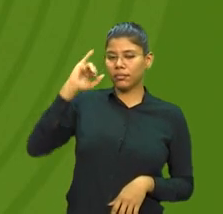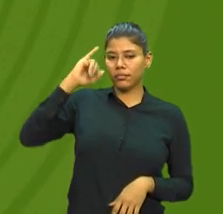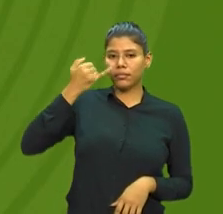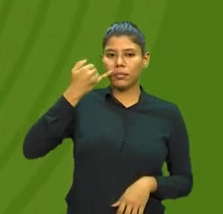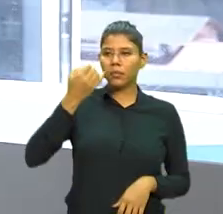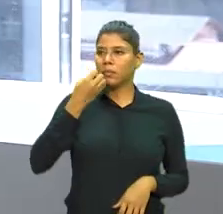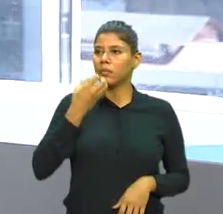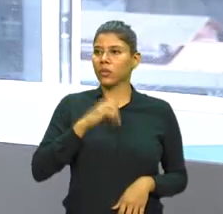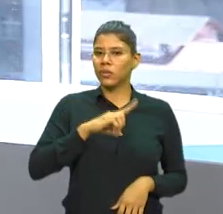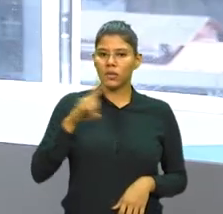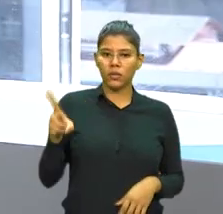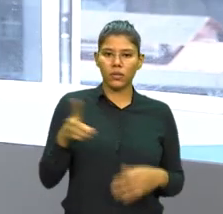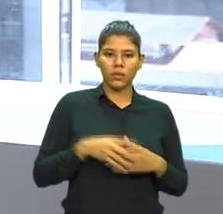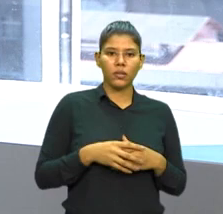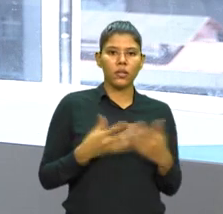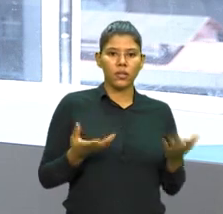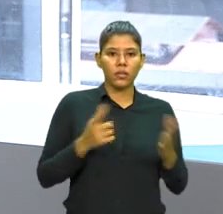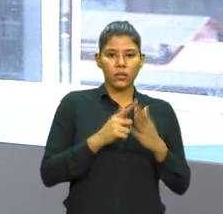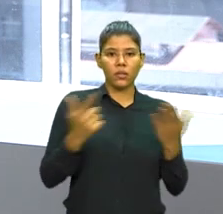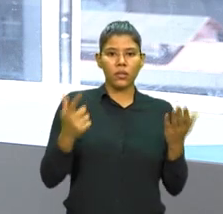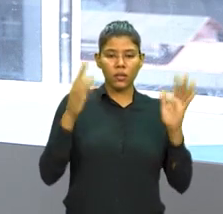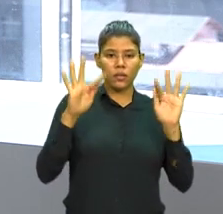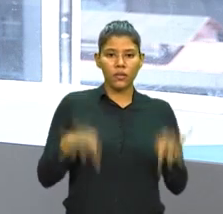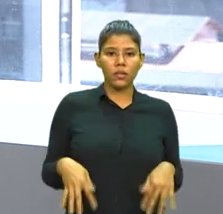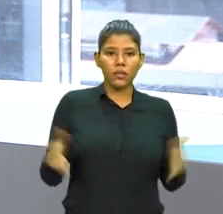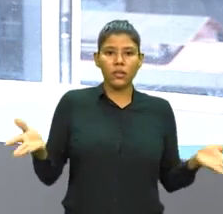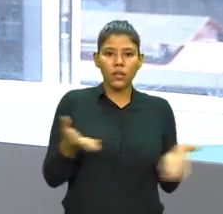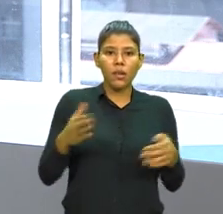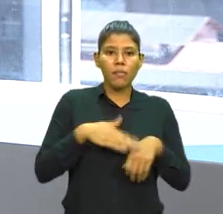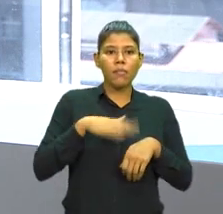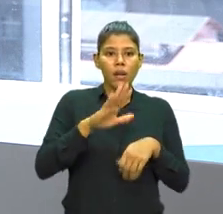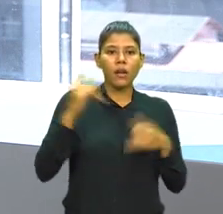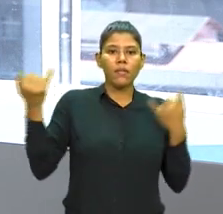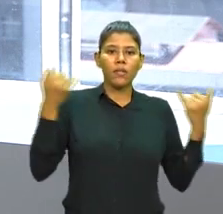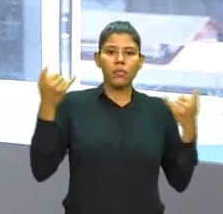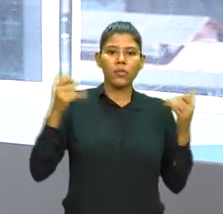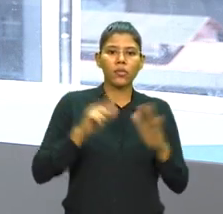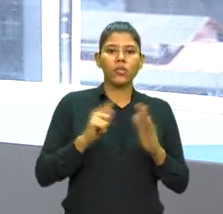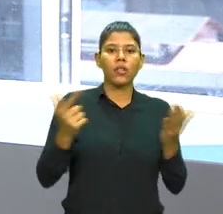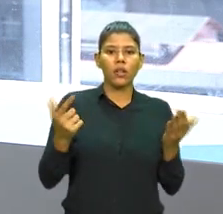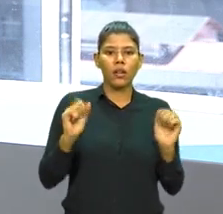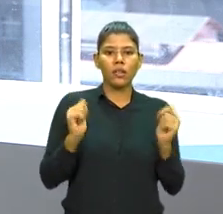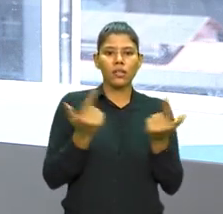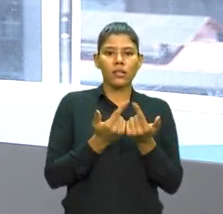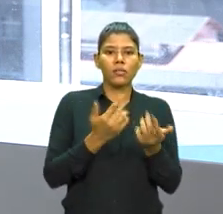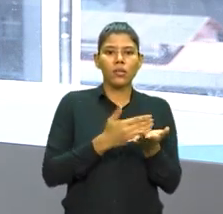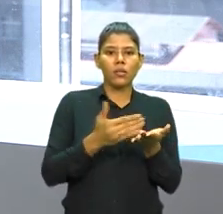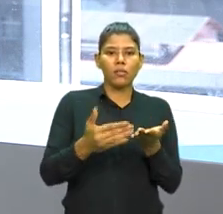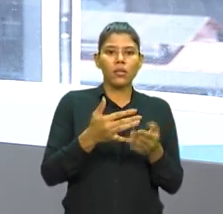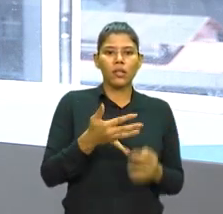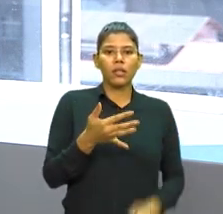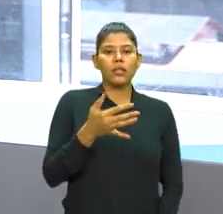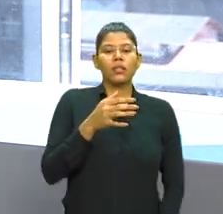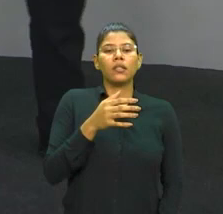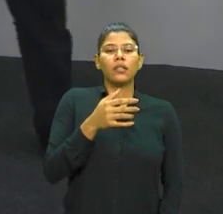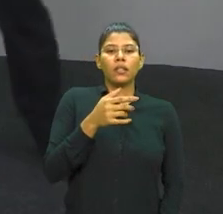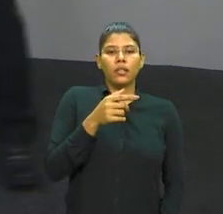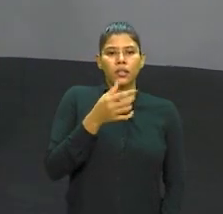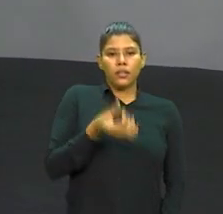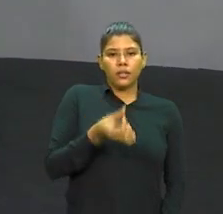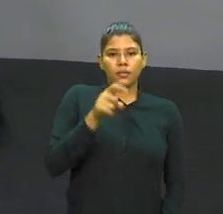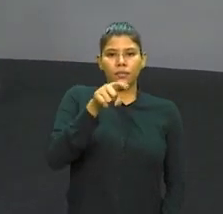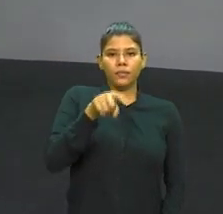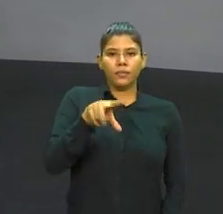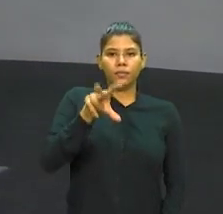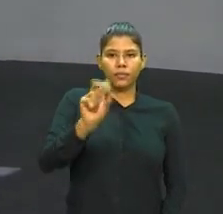você o primeiro expediente fica por aqui mais notícias no jornal Assembleia que começa às 10 PR 7 da noite acesse